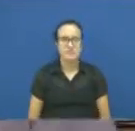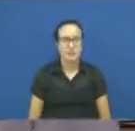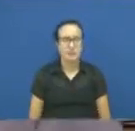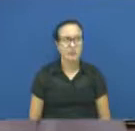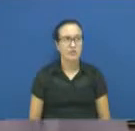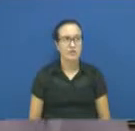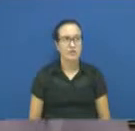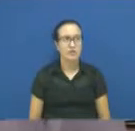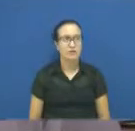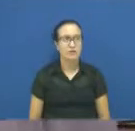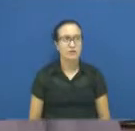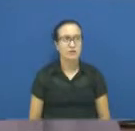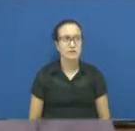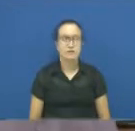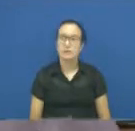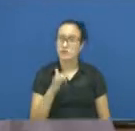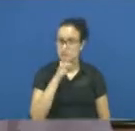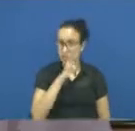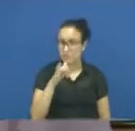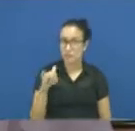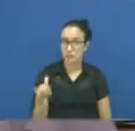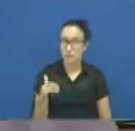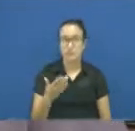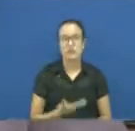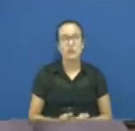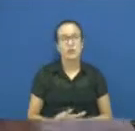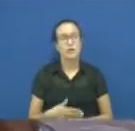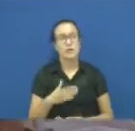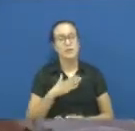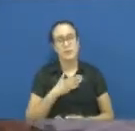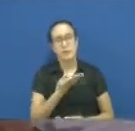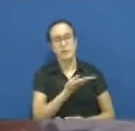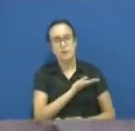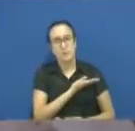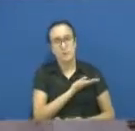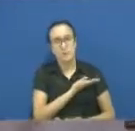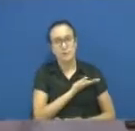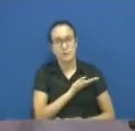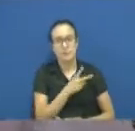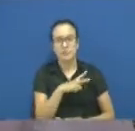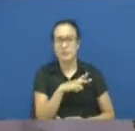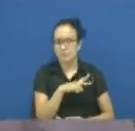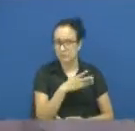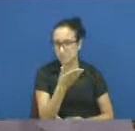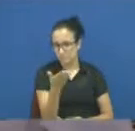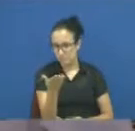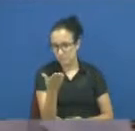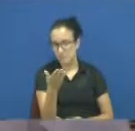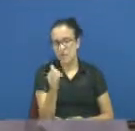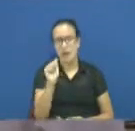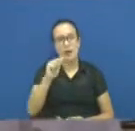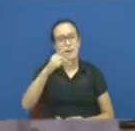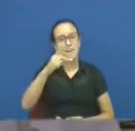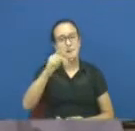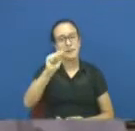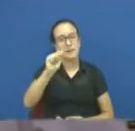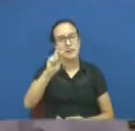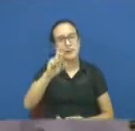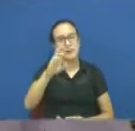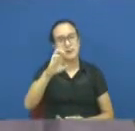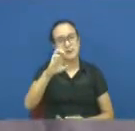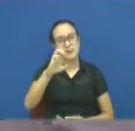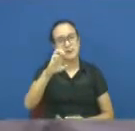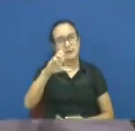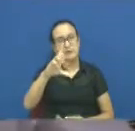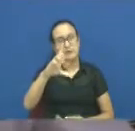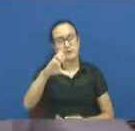nós temos aqui, como eu já anunciei, o meu amigo particular, o Aparecido Rubens Cury, uma pessoa que eu conheço já desde